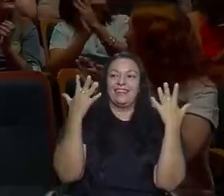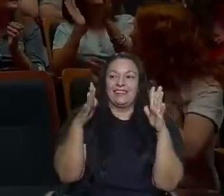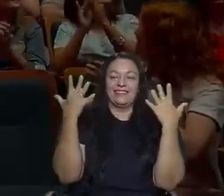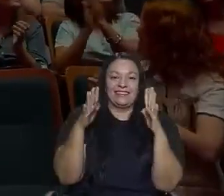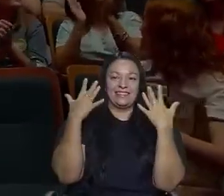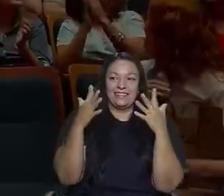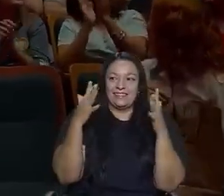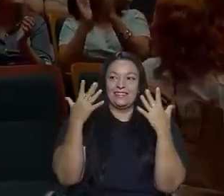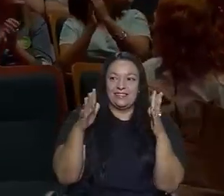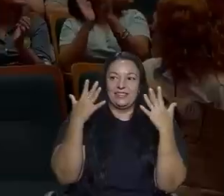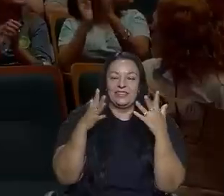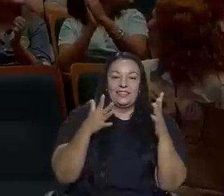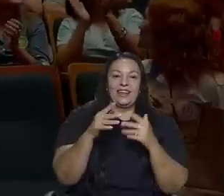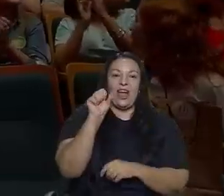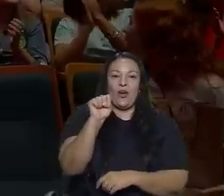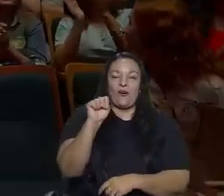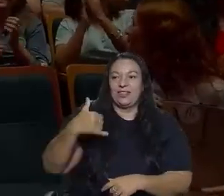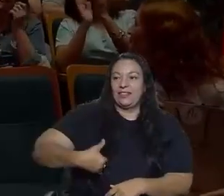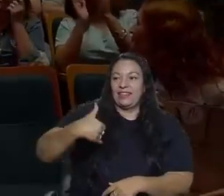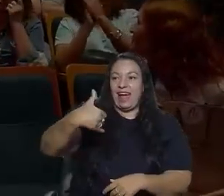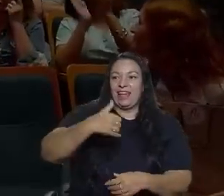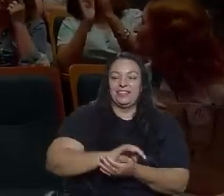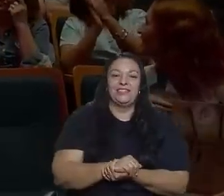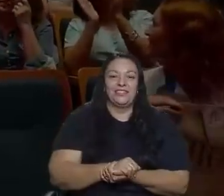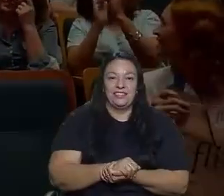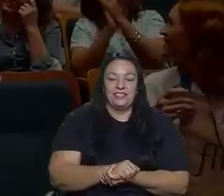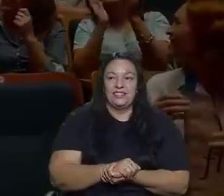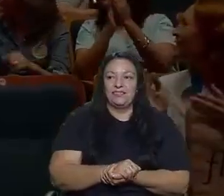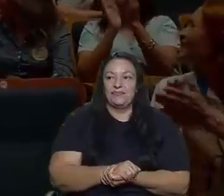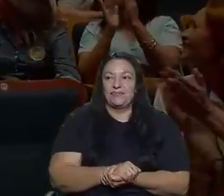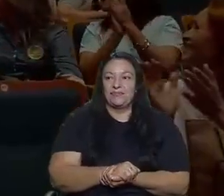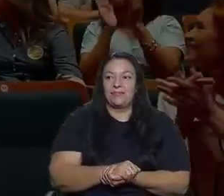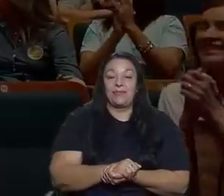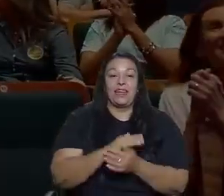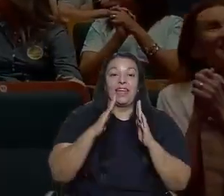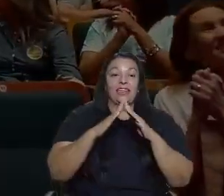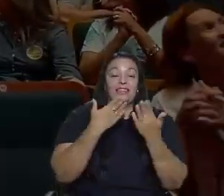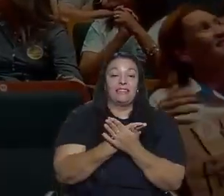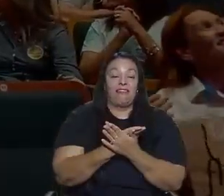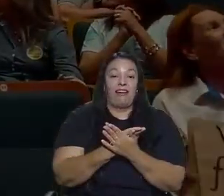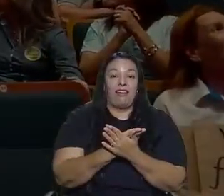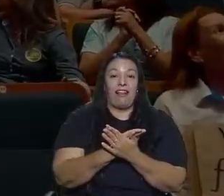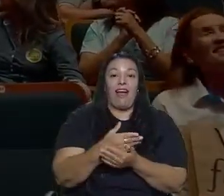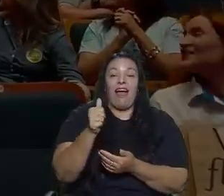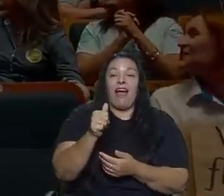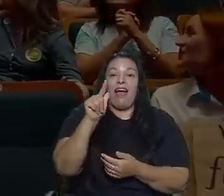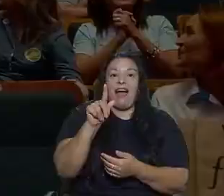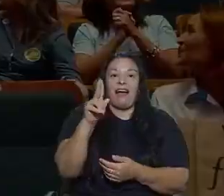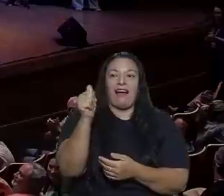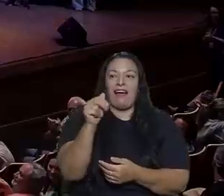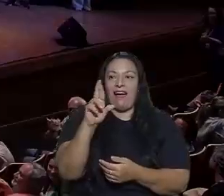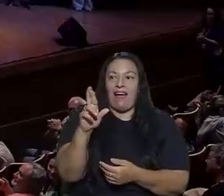Olha, o João Gabriel, ele tem 8 anos. E ele estuda na Escola Municipal Agardia